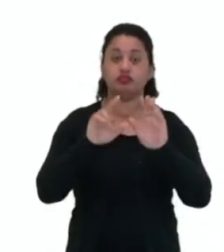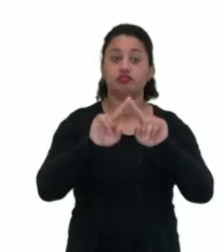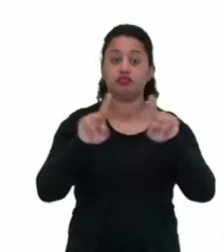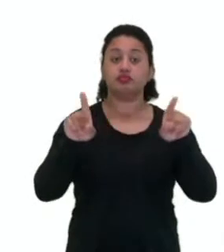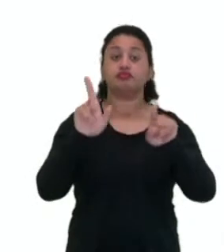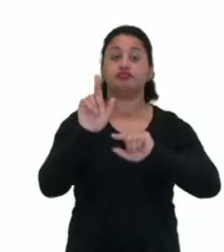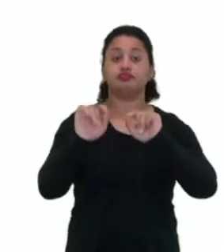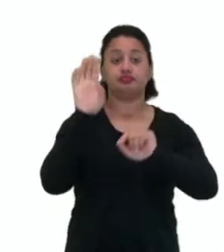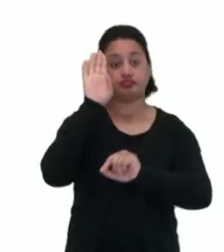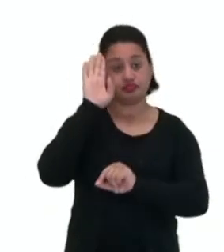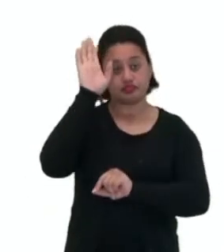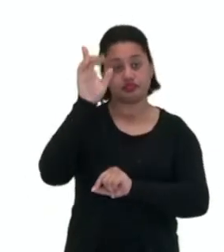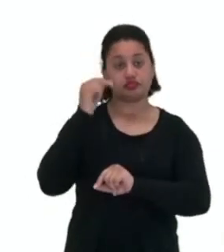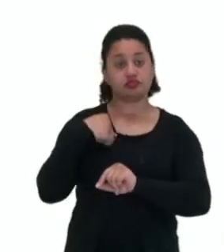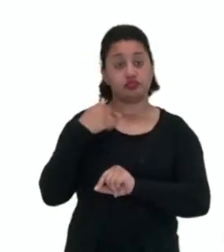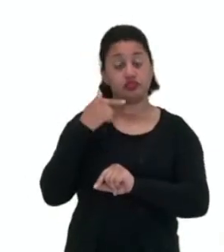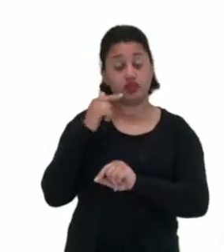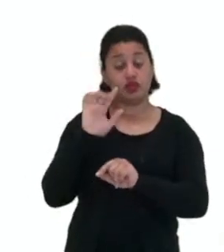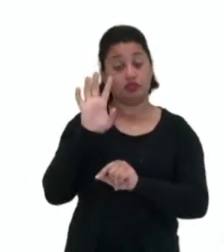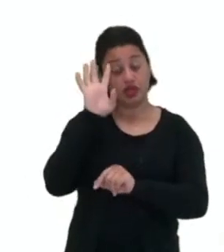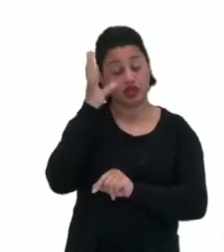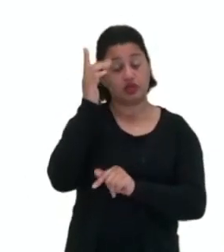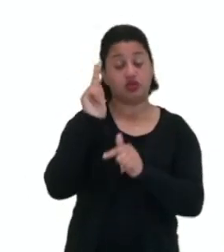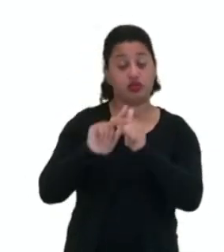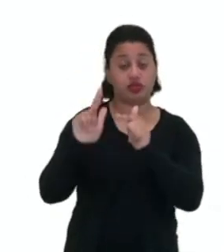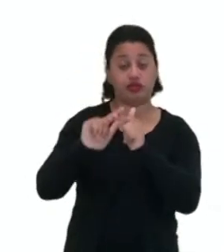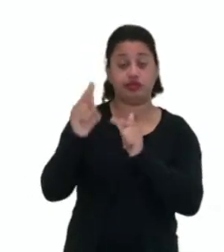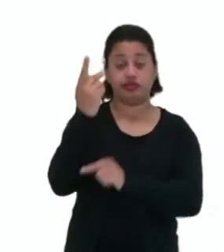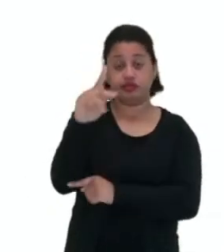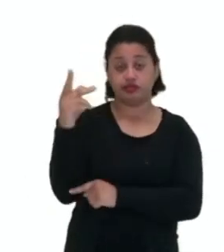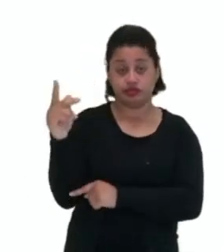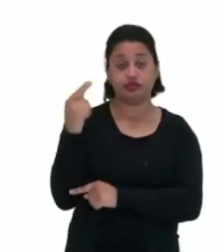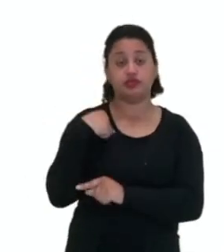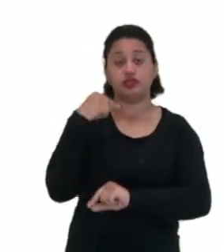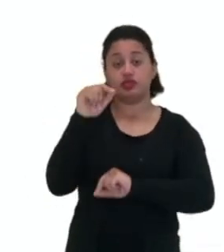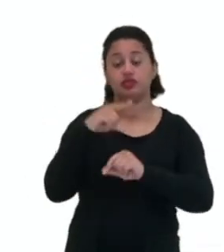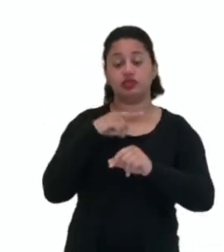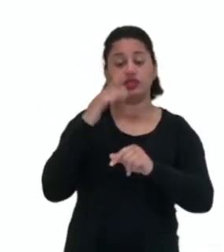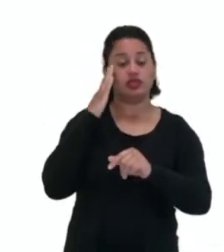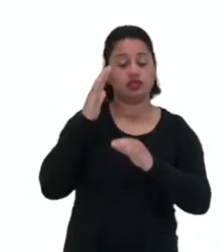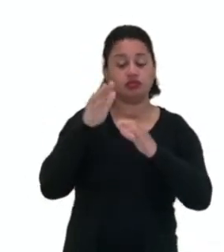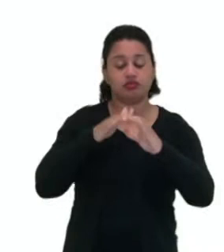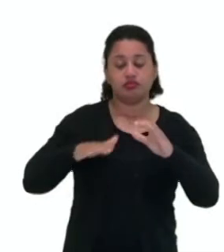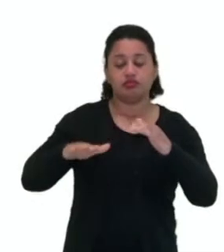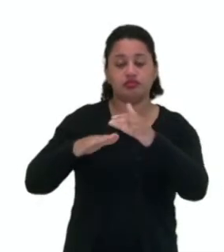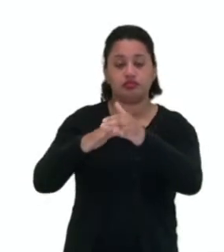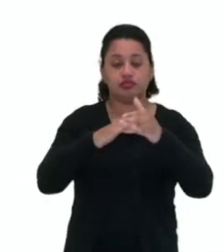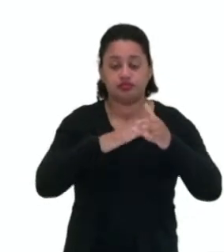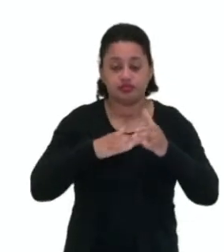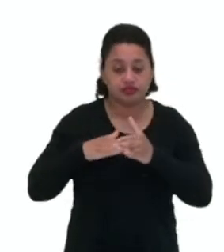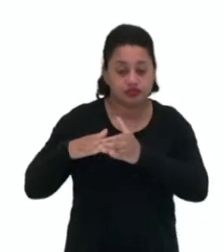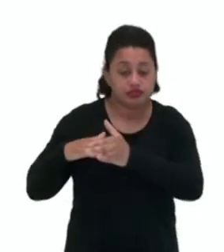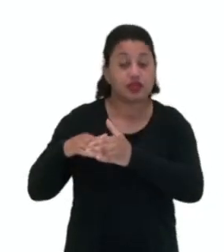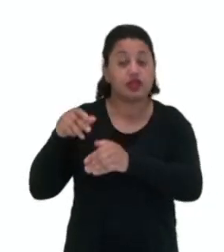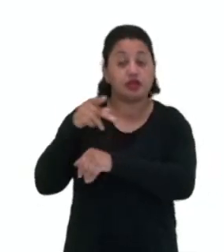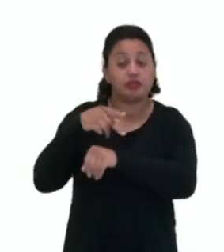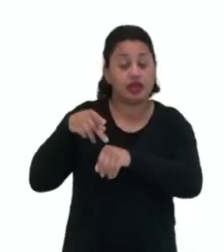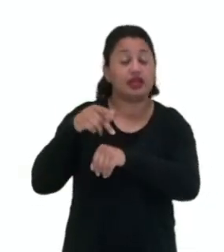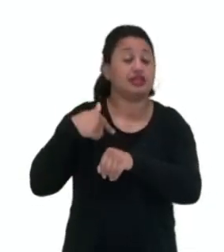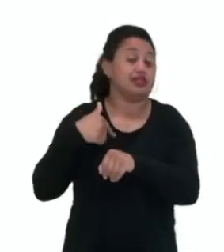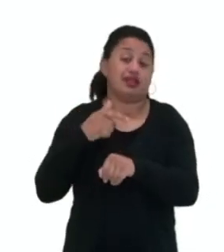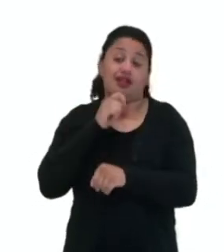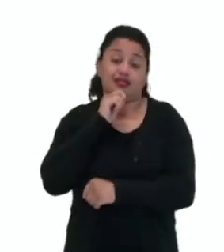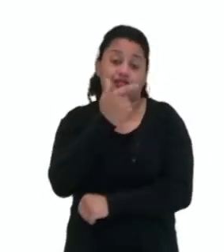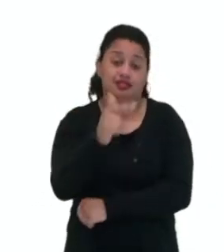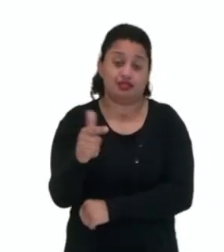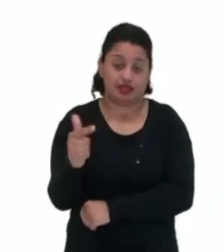para a resolução da questão curda, o reconhecimento de suas fronteiras pelos estados vizinhos que eles ainda não têm. Então é justamente